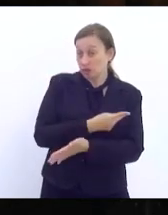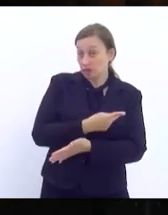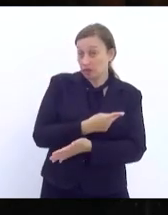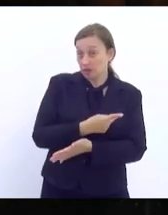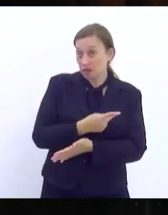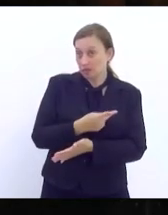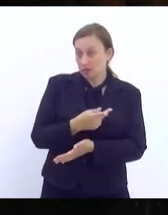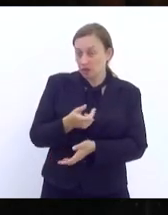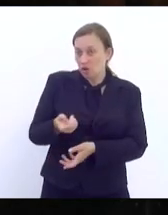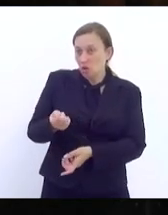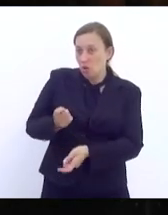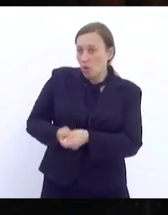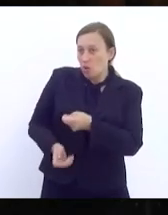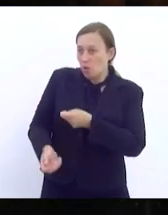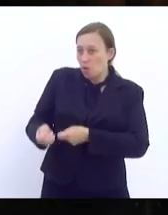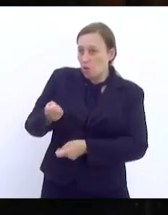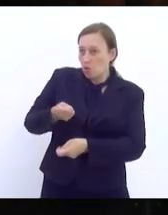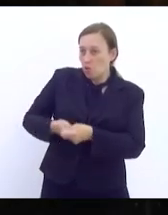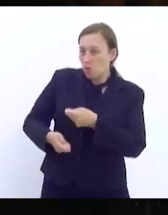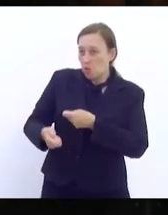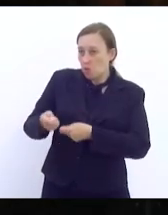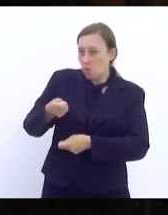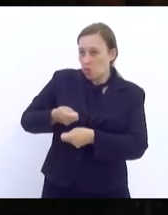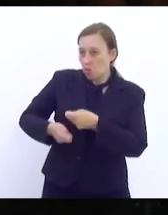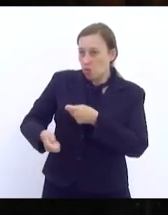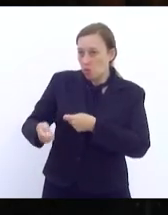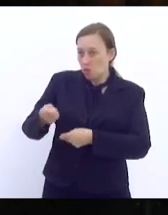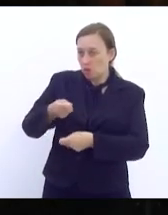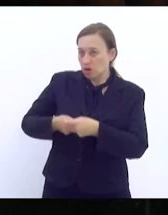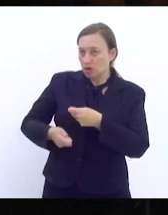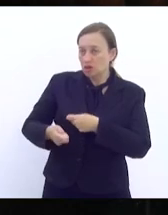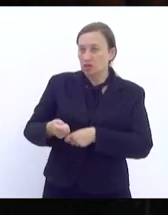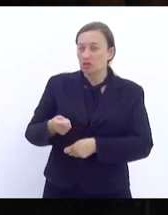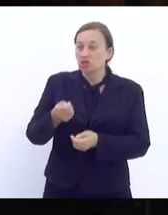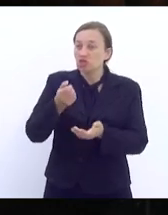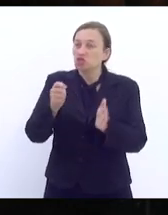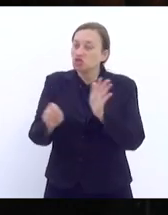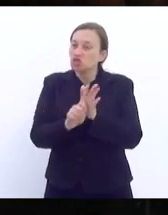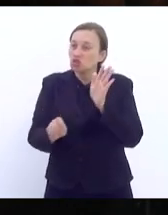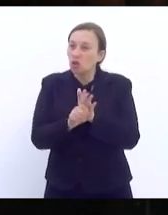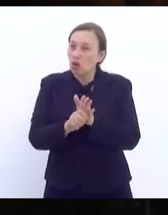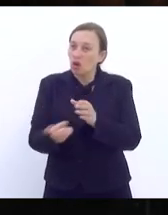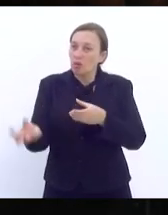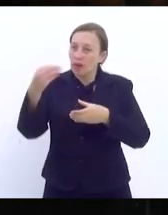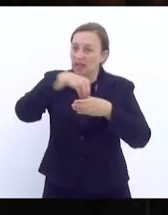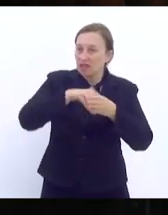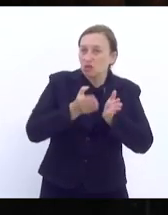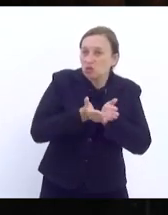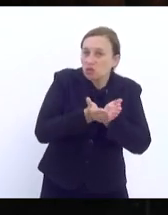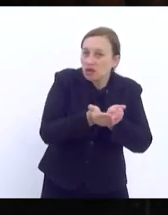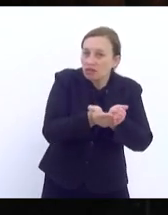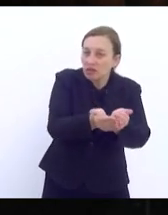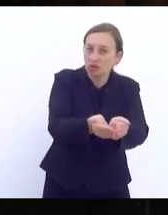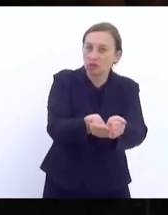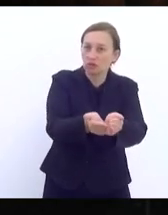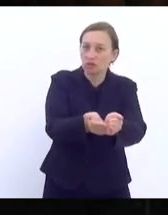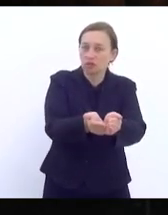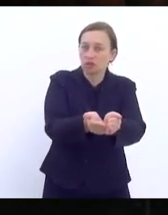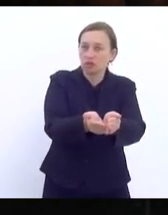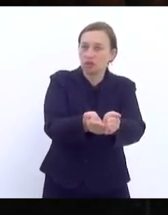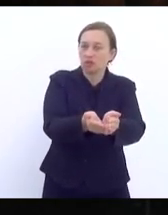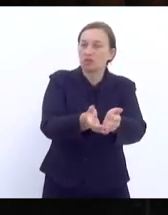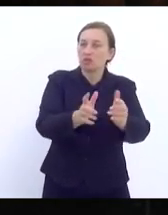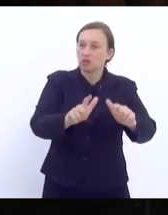Então essa carga de cocaína para dentro do navio e levava para o destino que eles bem